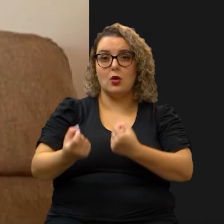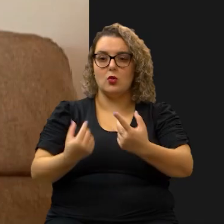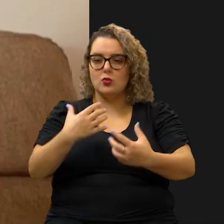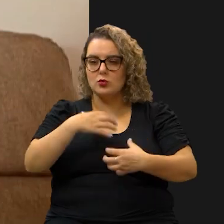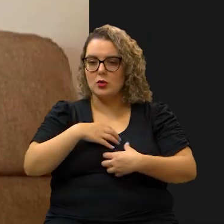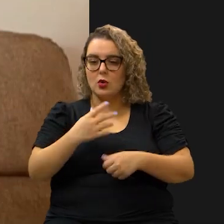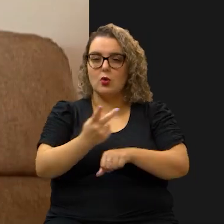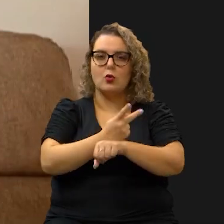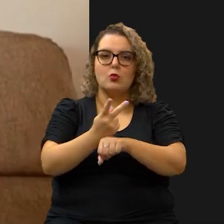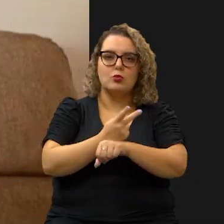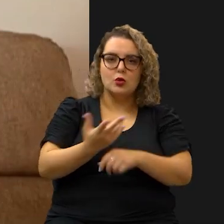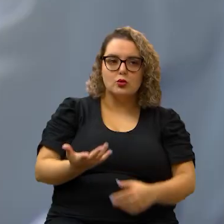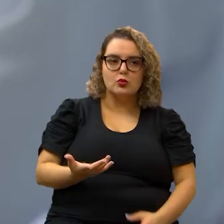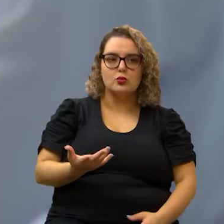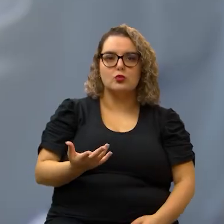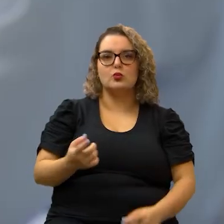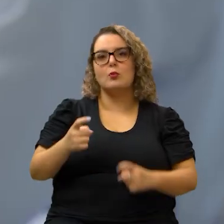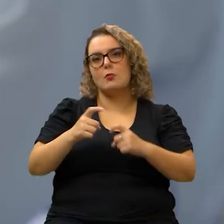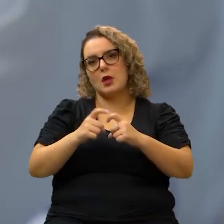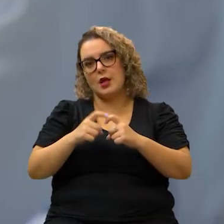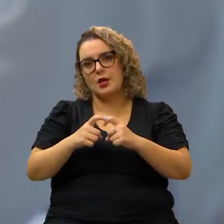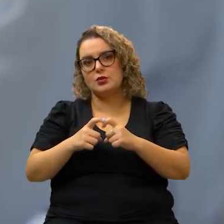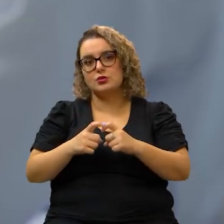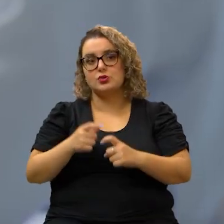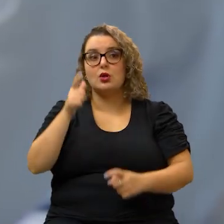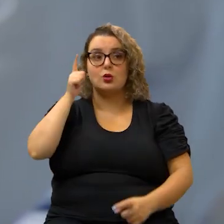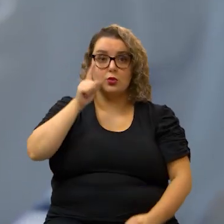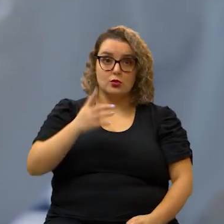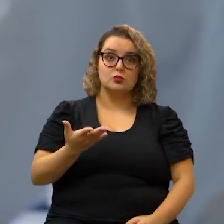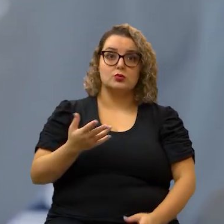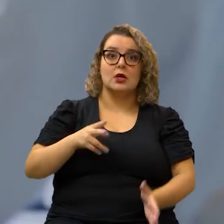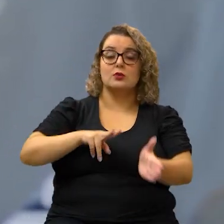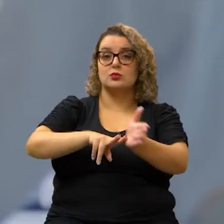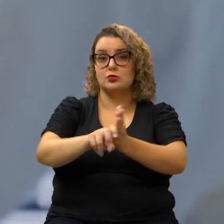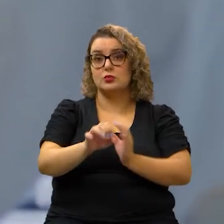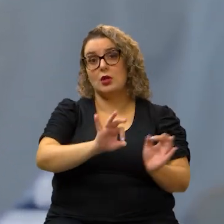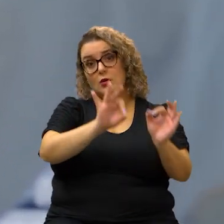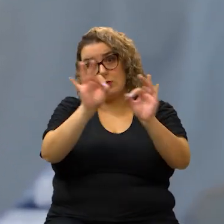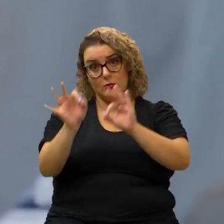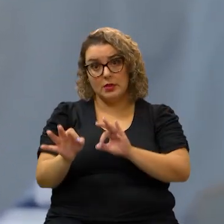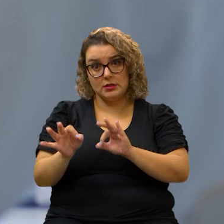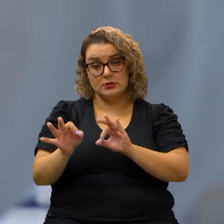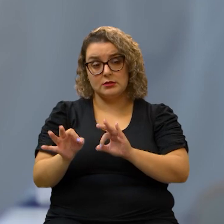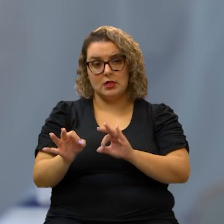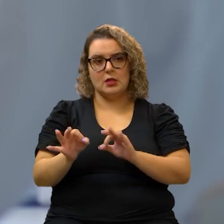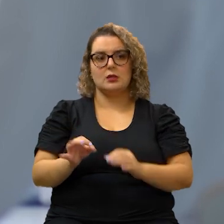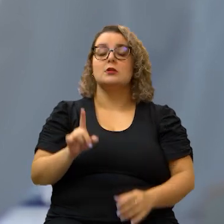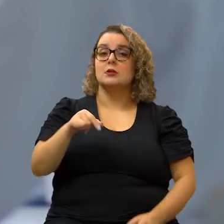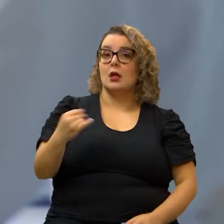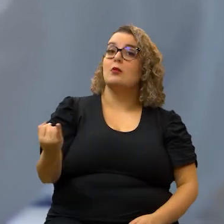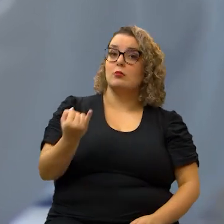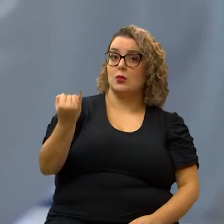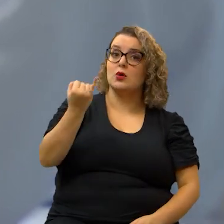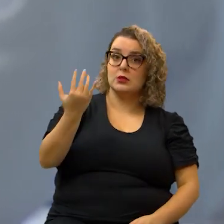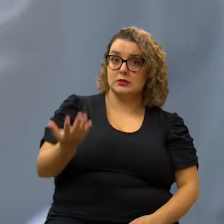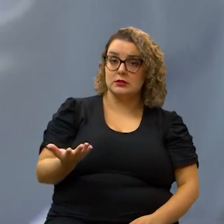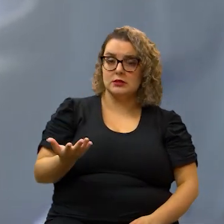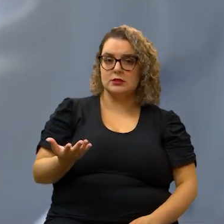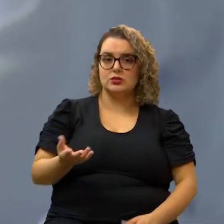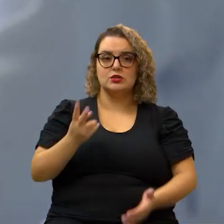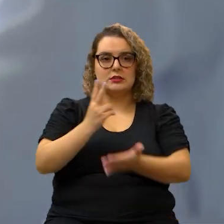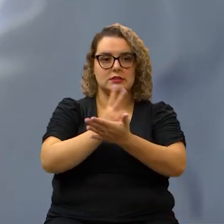algum sintoma ou procura o médico precocemente, você já consegue ser, né, diagnosticado e acompanhado. E